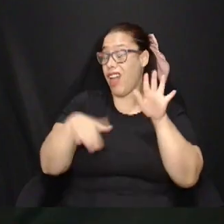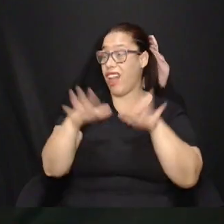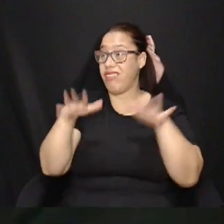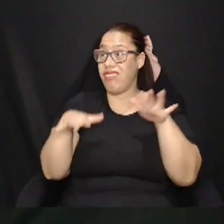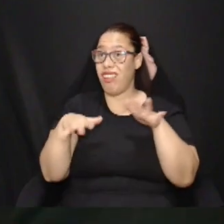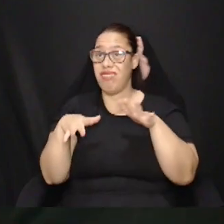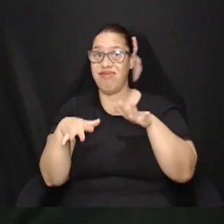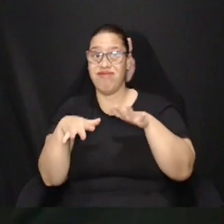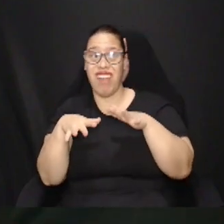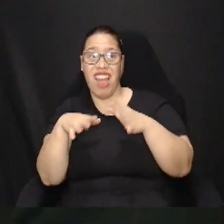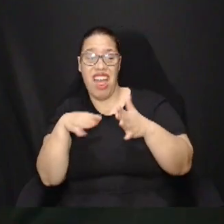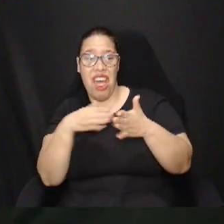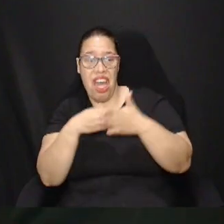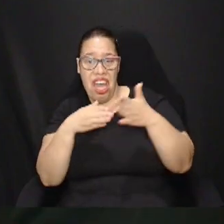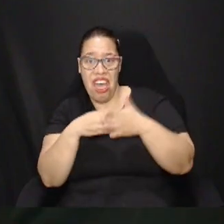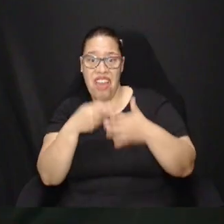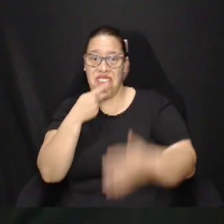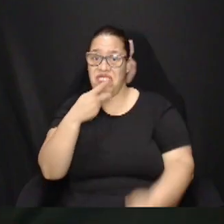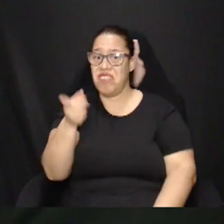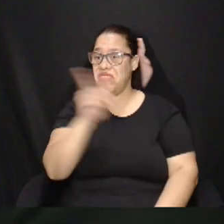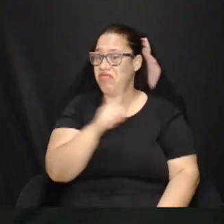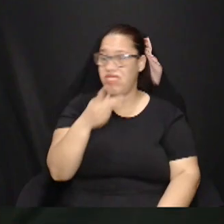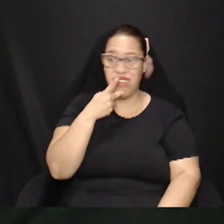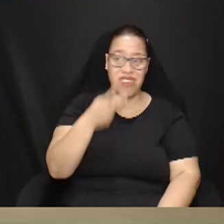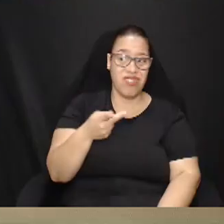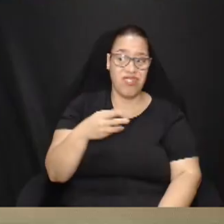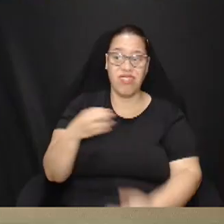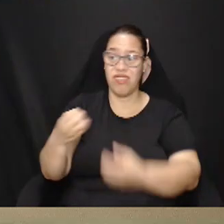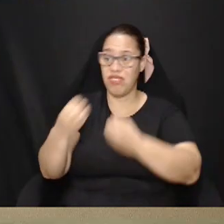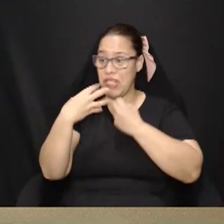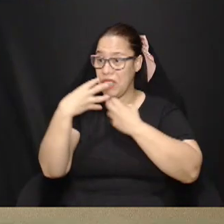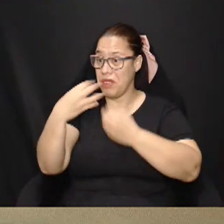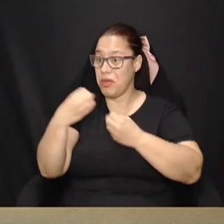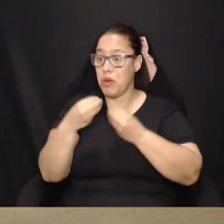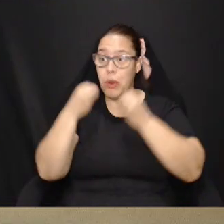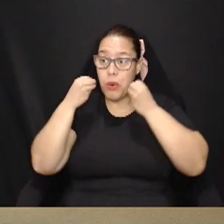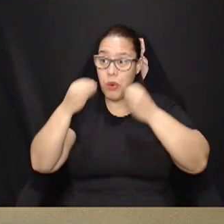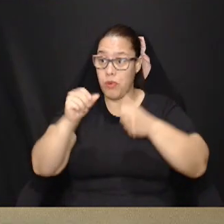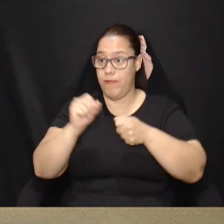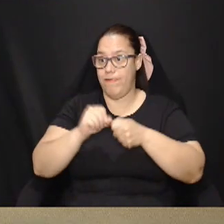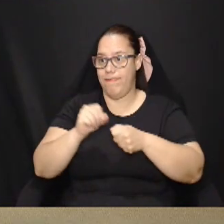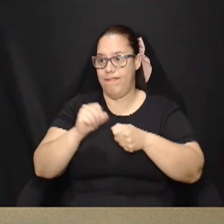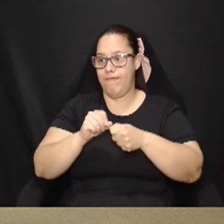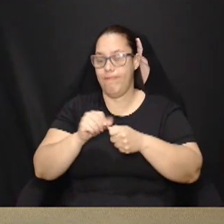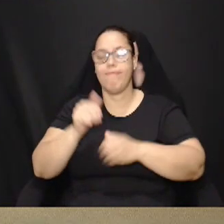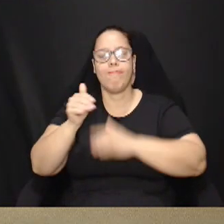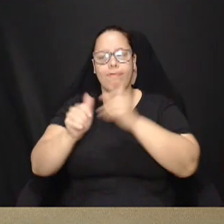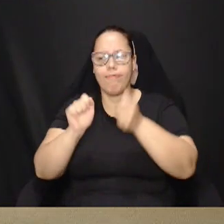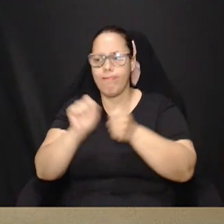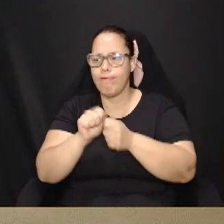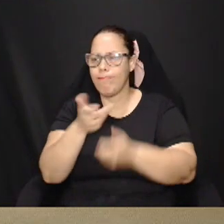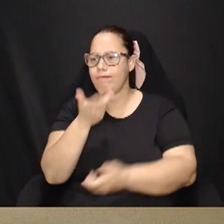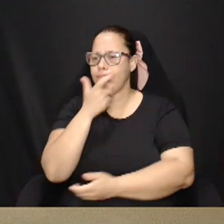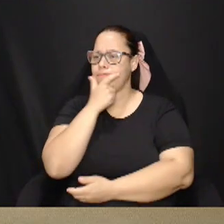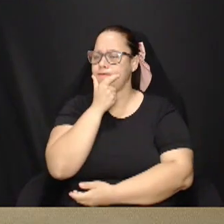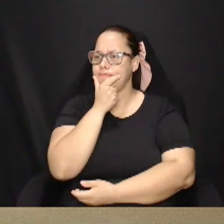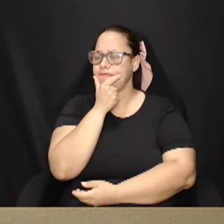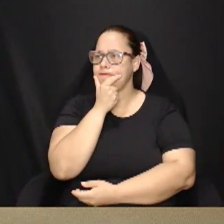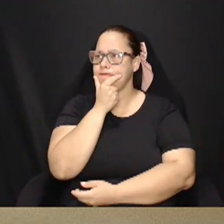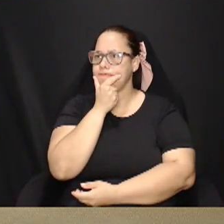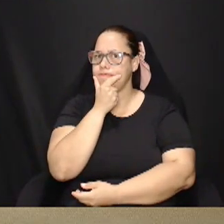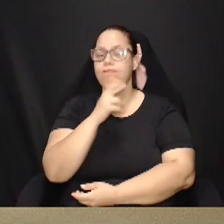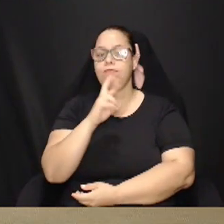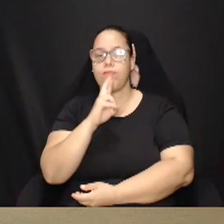tabu, quase não se fala sobre isso, então nos ensina como fazer, como proceder e, de repente, dê aí uma